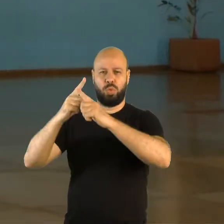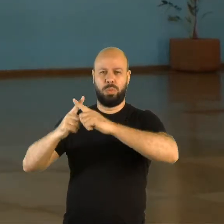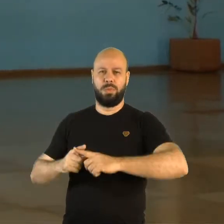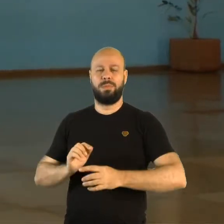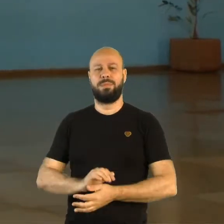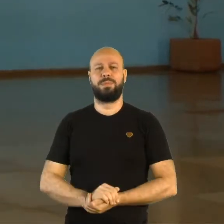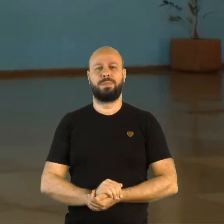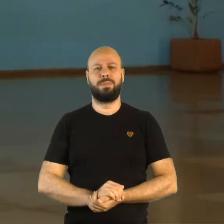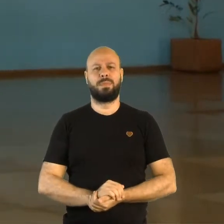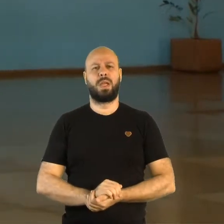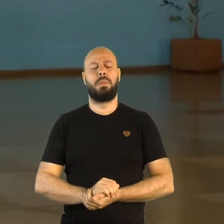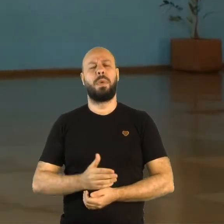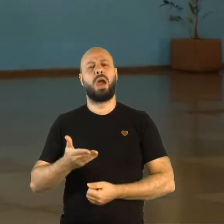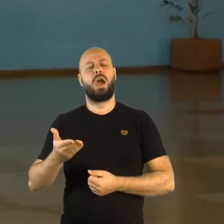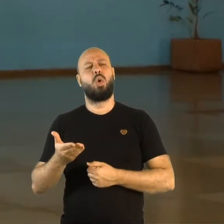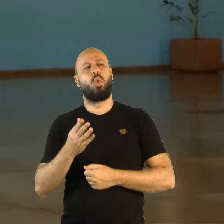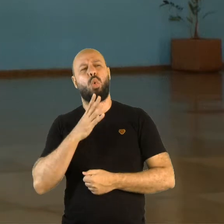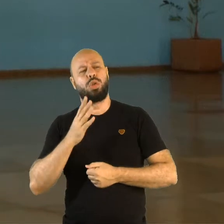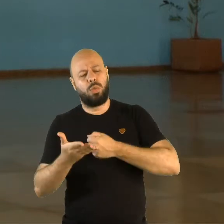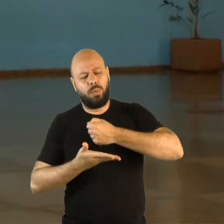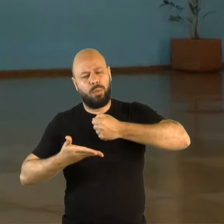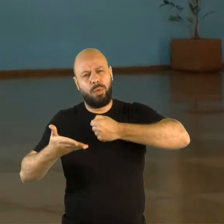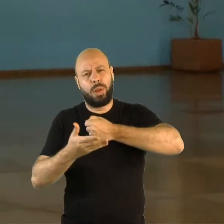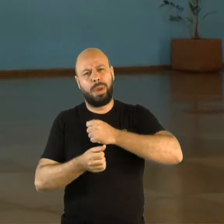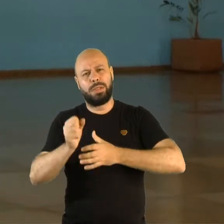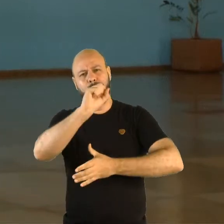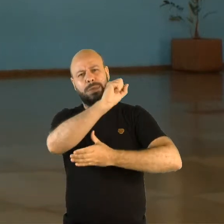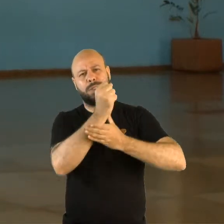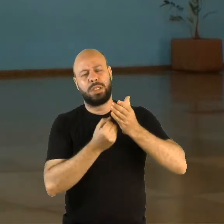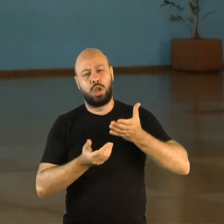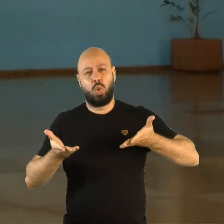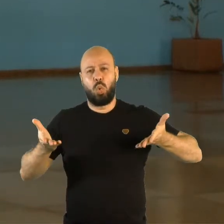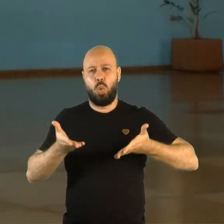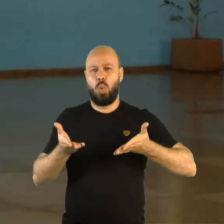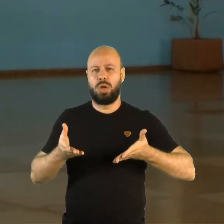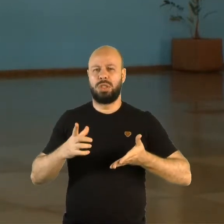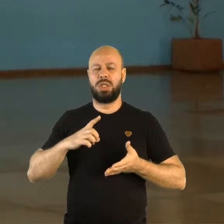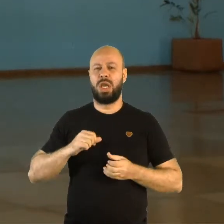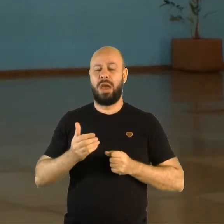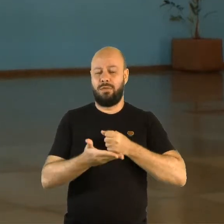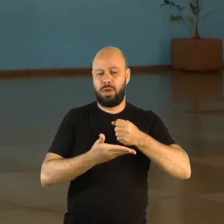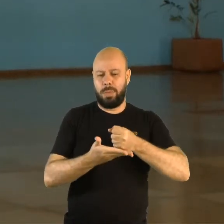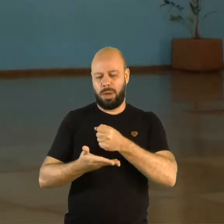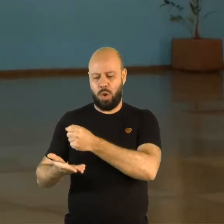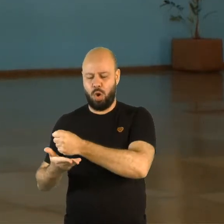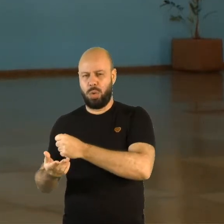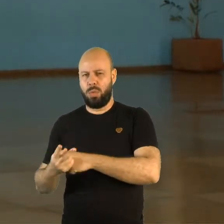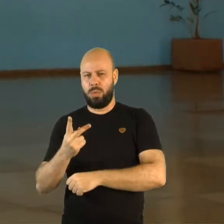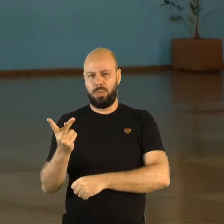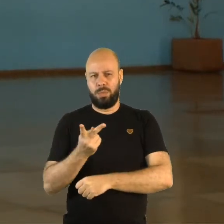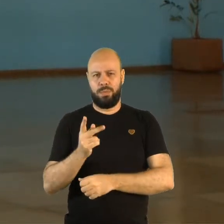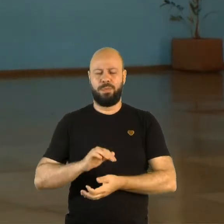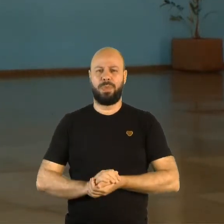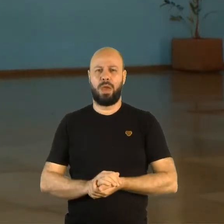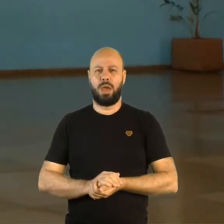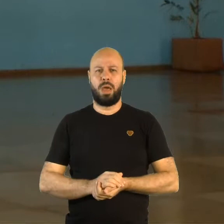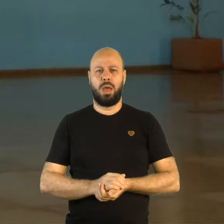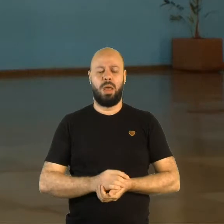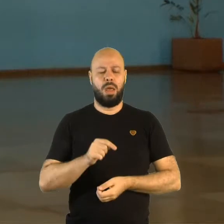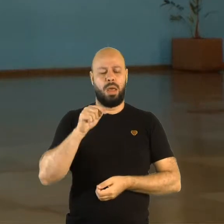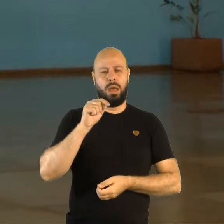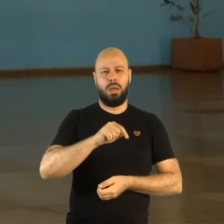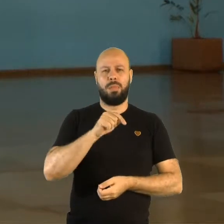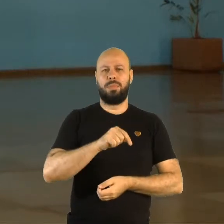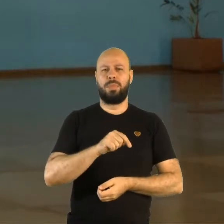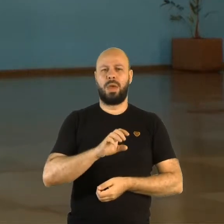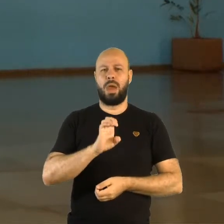conheça também alguns fundamentos do basquete hoje nós os dois fundamentos do basquete o primeiro fundamento que nós